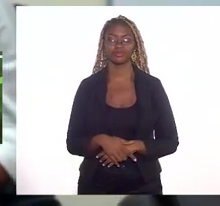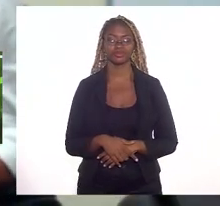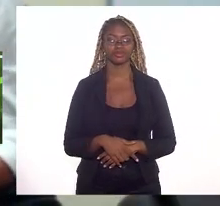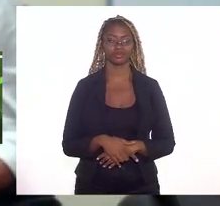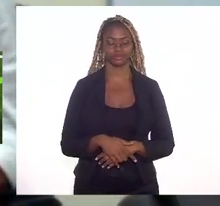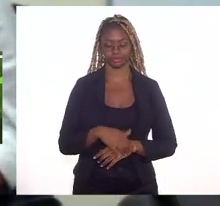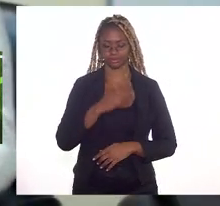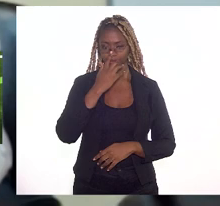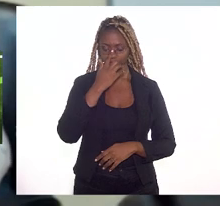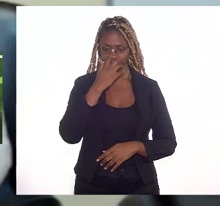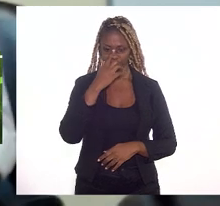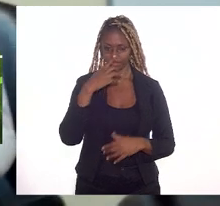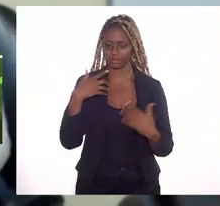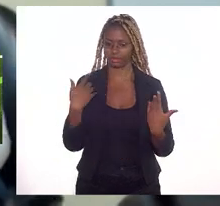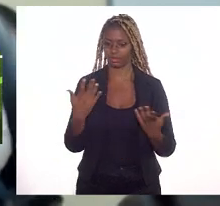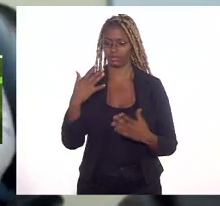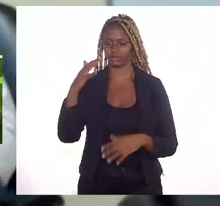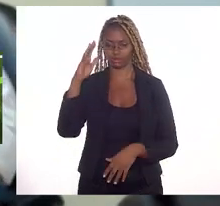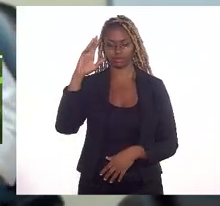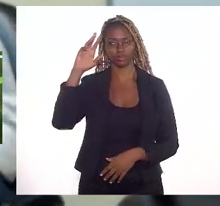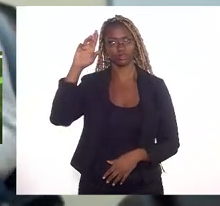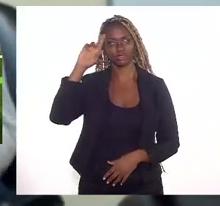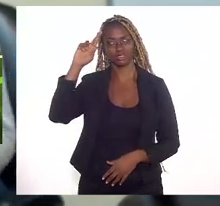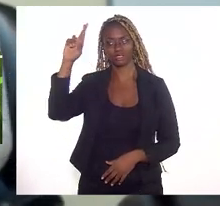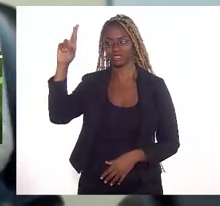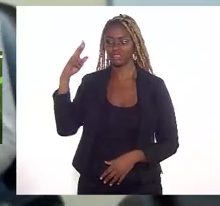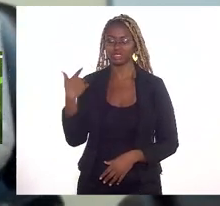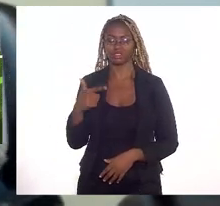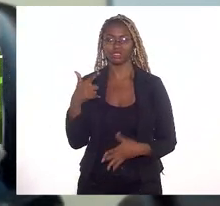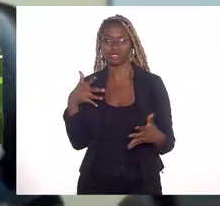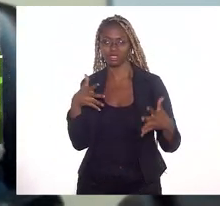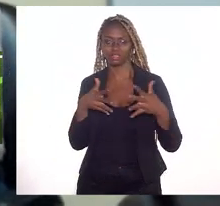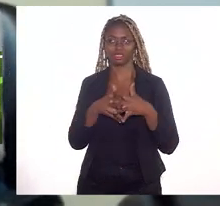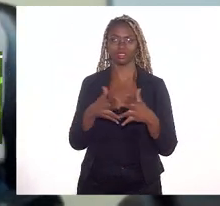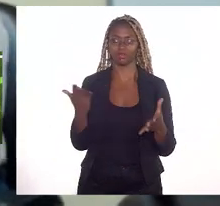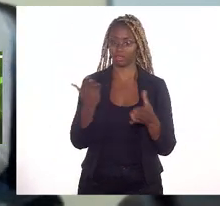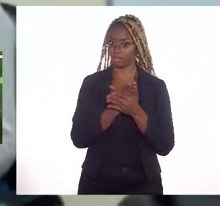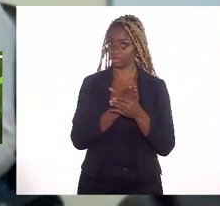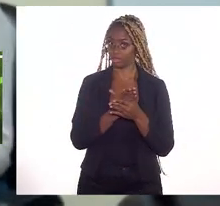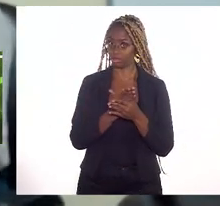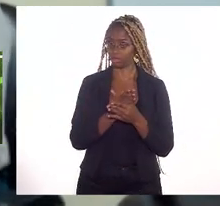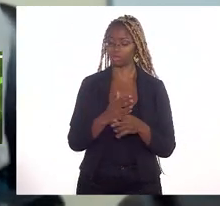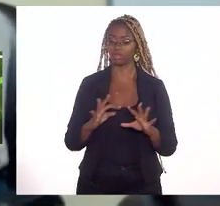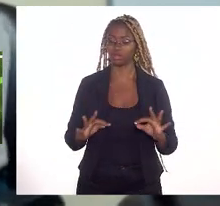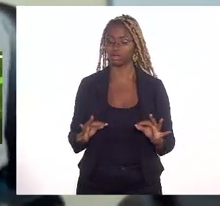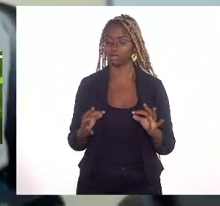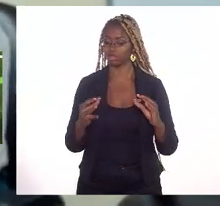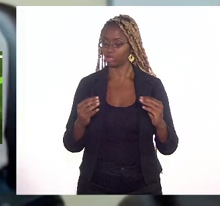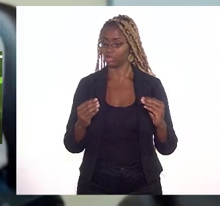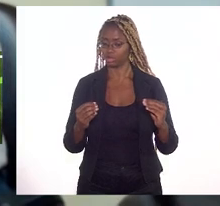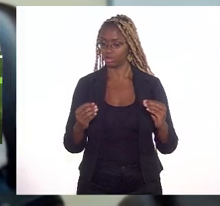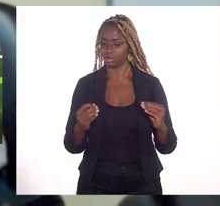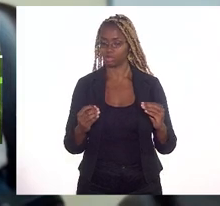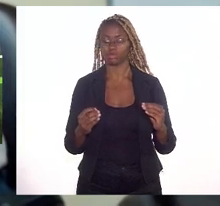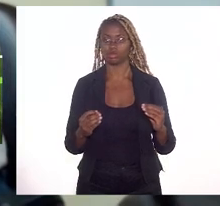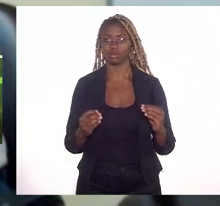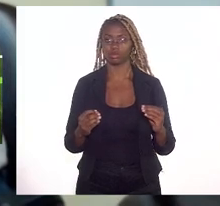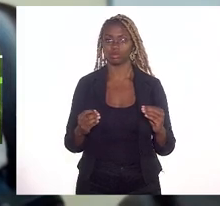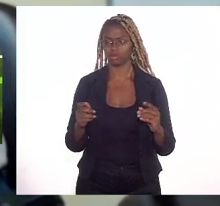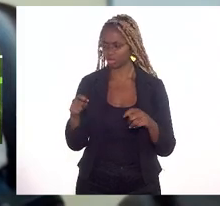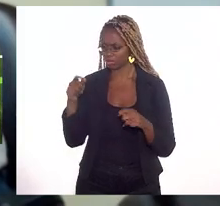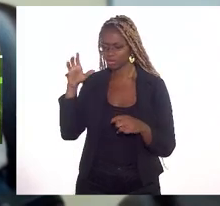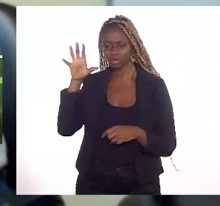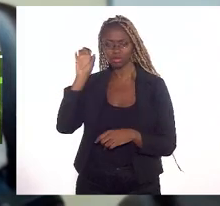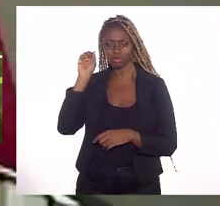A superintendência ela não tem interferência nesse processo. Esse processo é tudo ele definido. Está escutando,